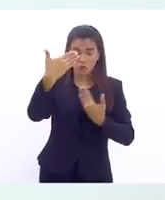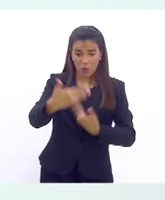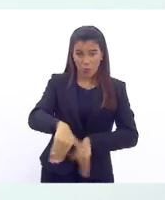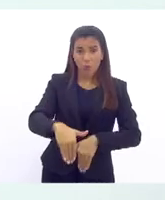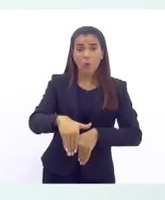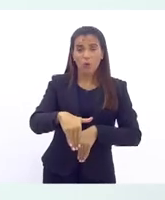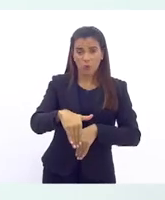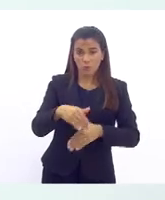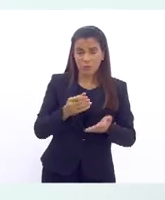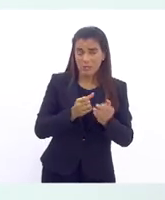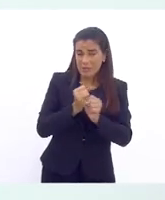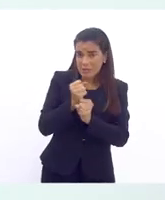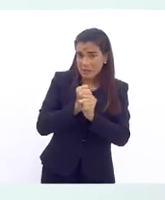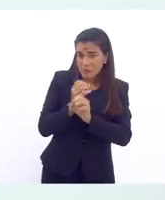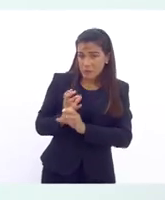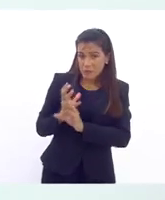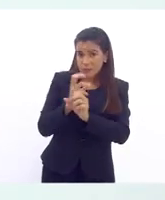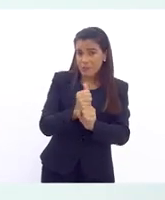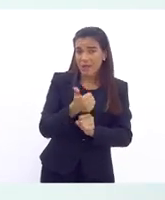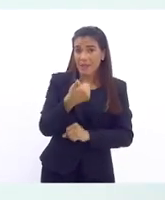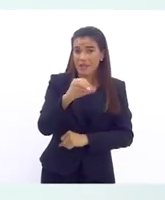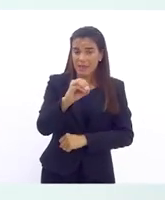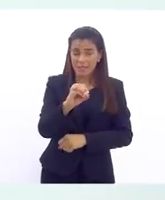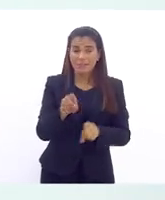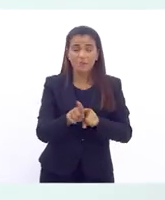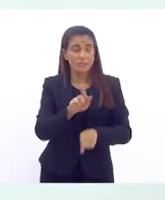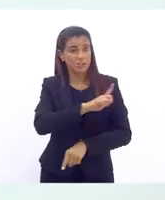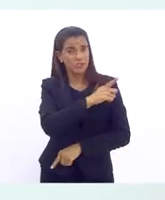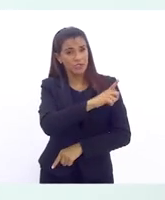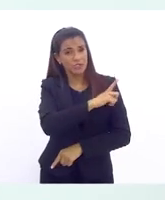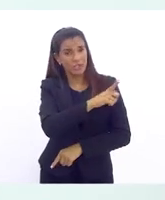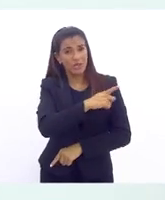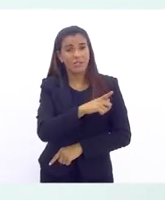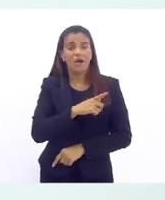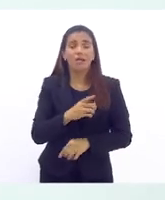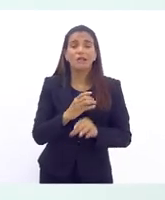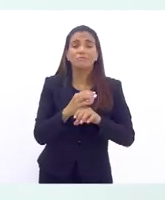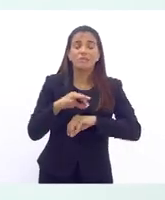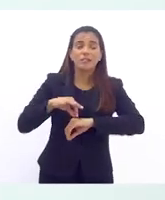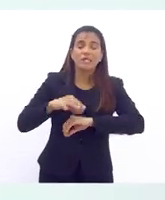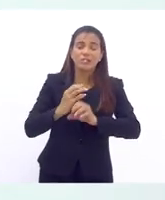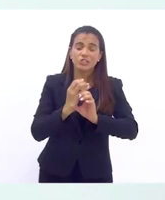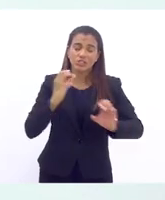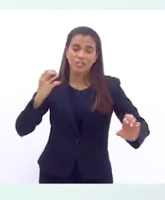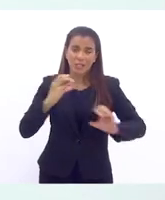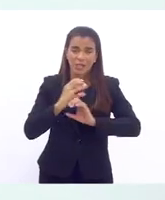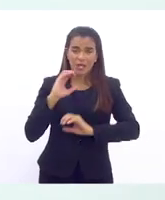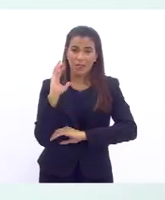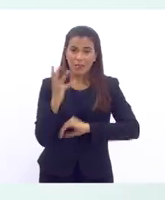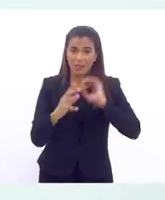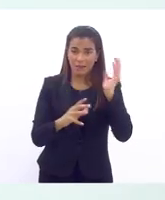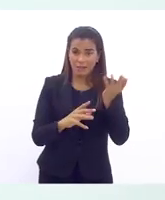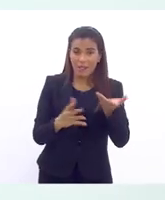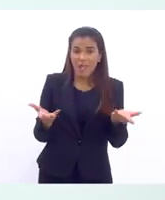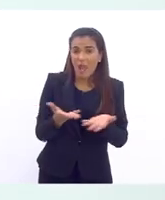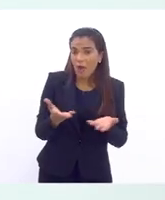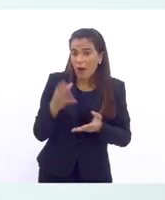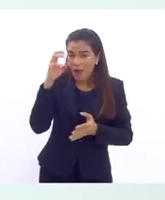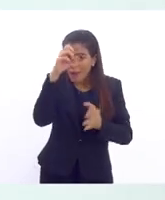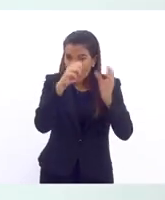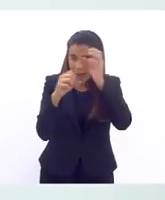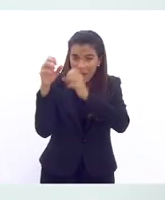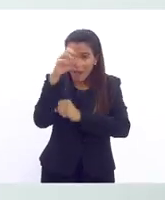da cidade há 10 anos gestora ambiental pós graduada em engenharia ambiental e atualmente um aprendiz do direito